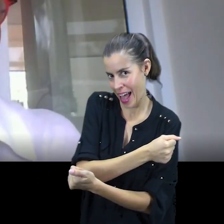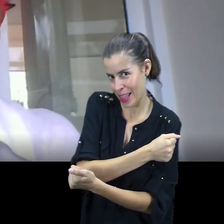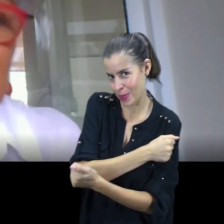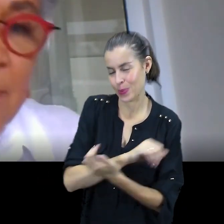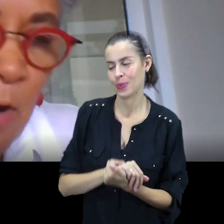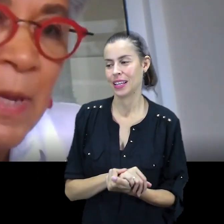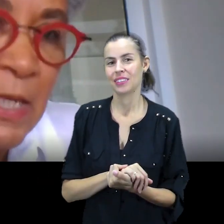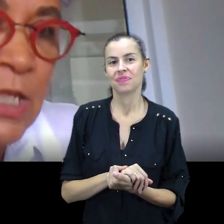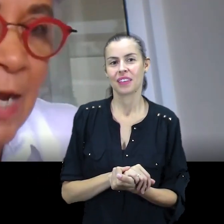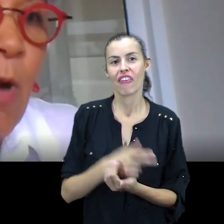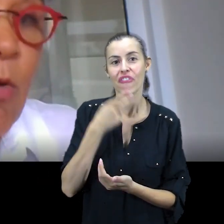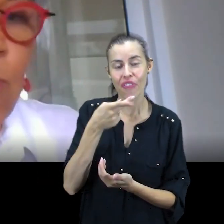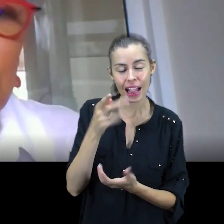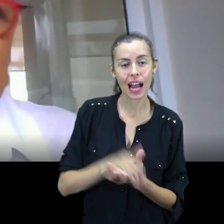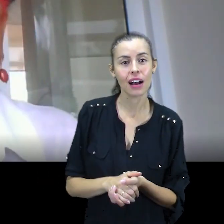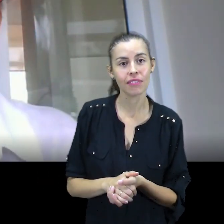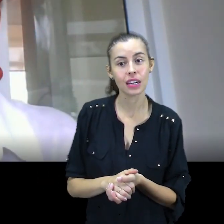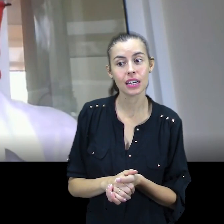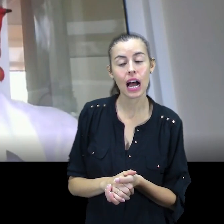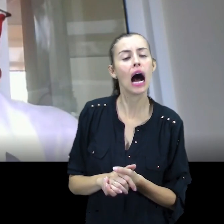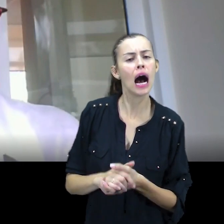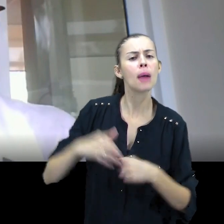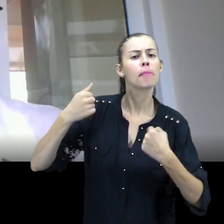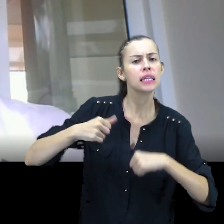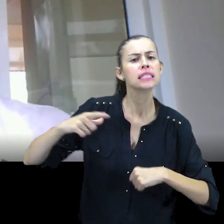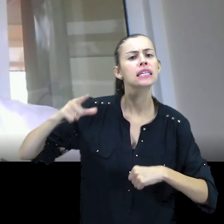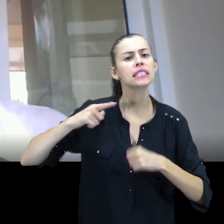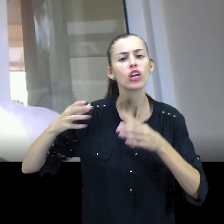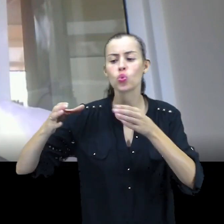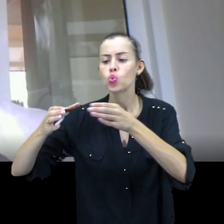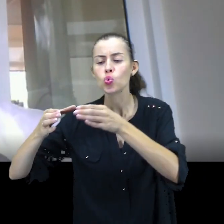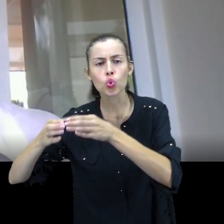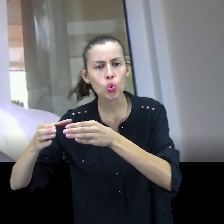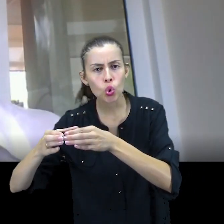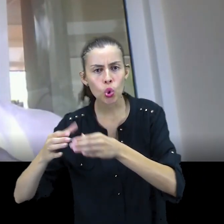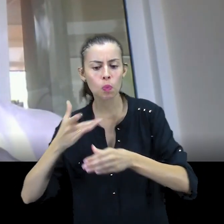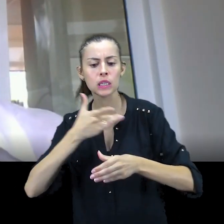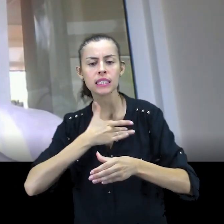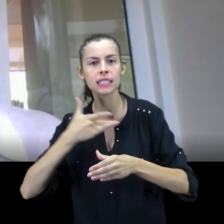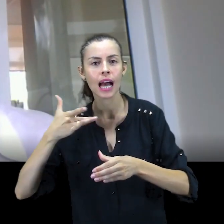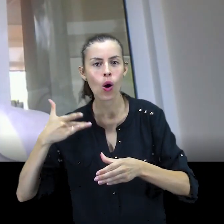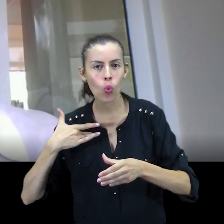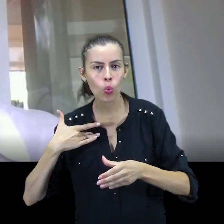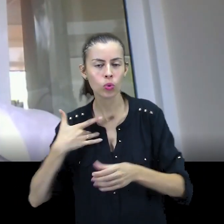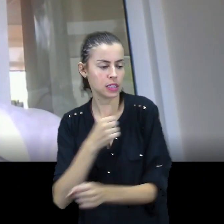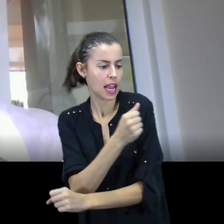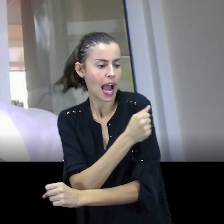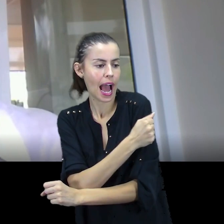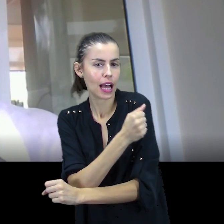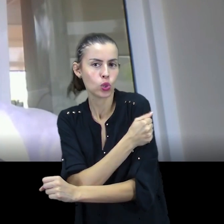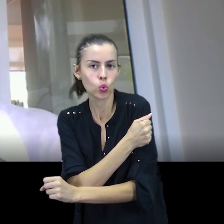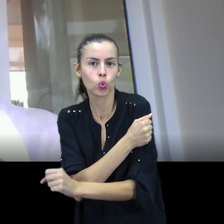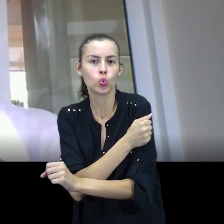90, principalmente, né, com a composição do SUS, a partir de 1990, de que o ensino deveria